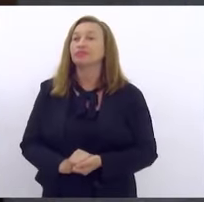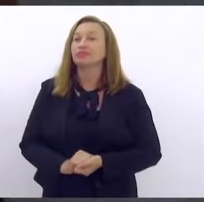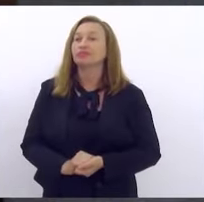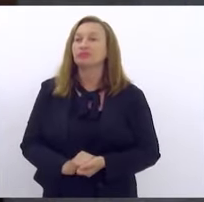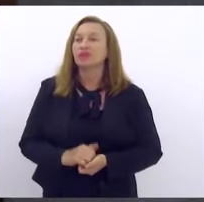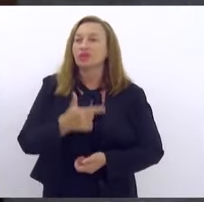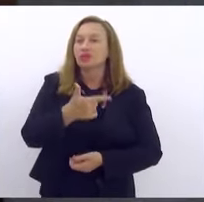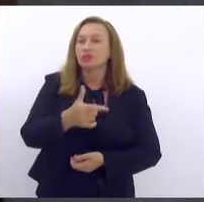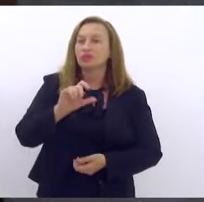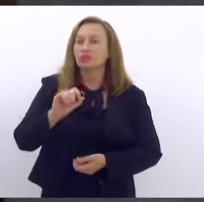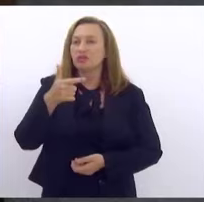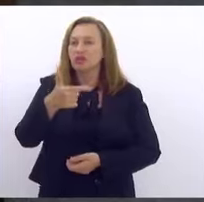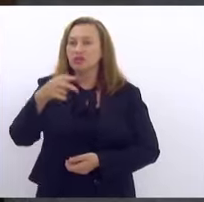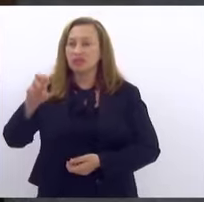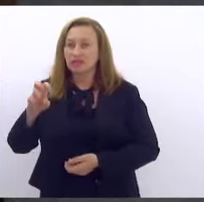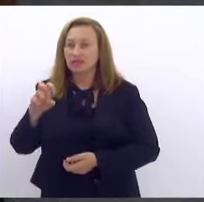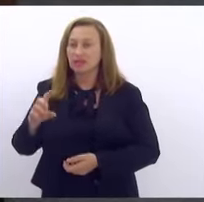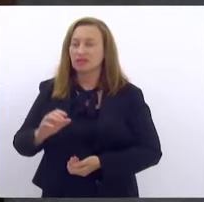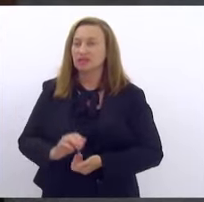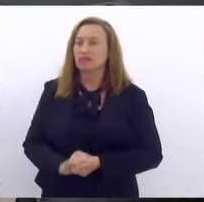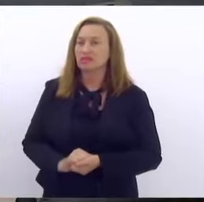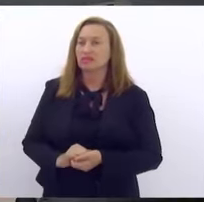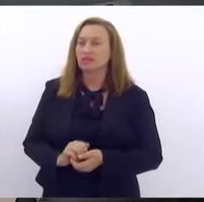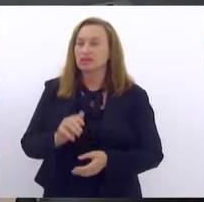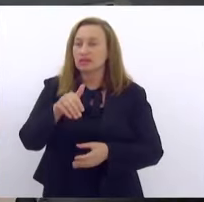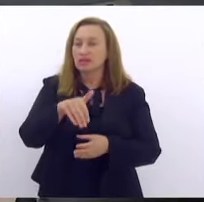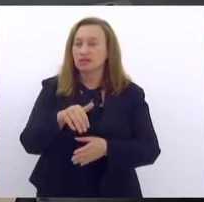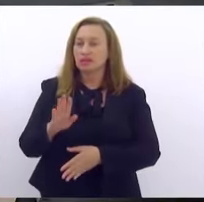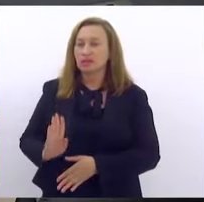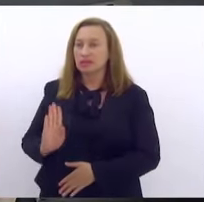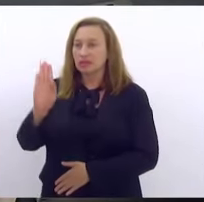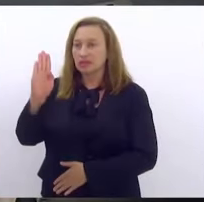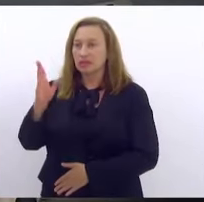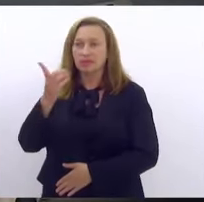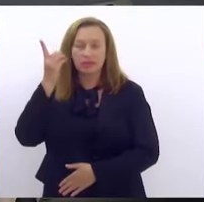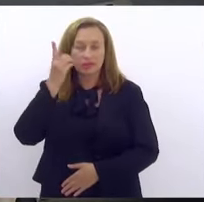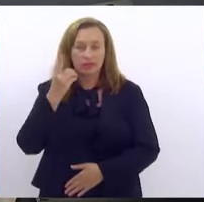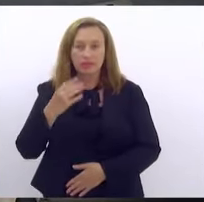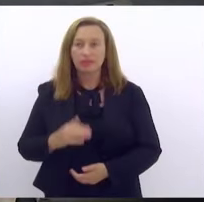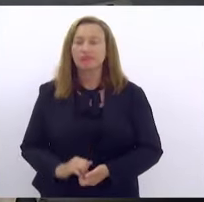de 2025. Seja bem-vinda, Lilian. Obrigado, Dani, pela observação.